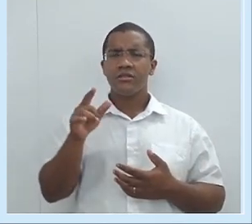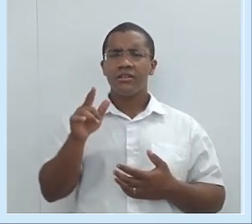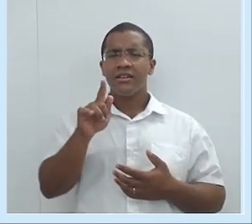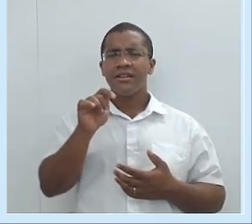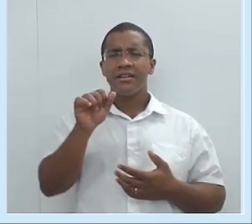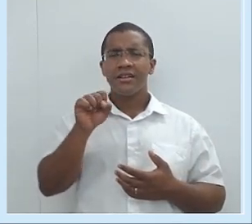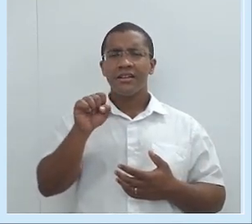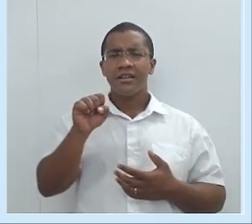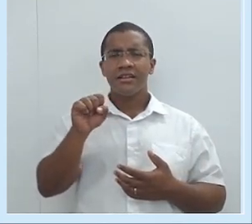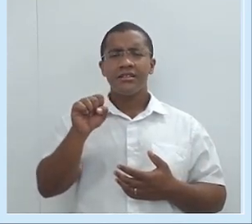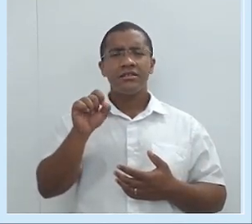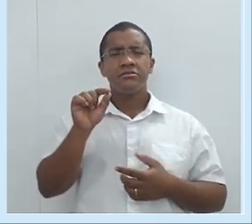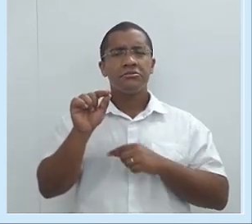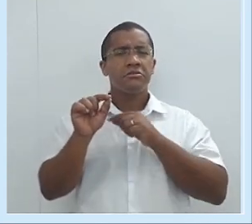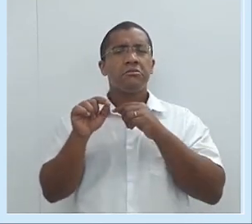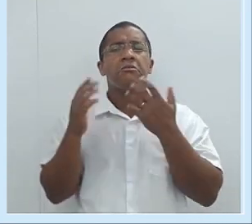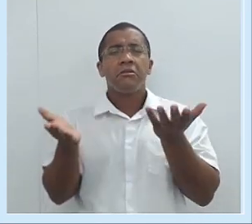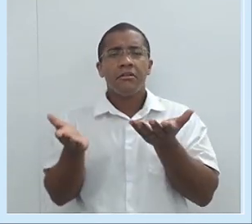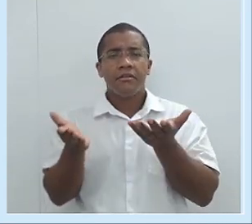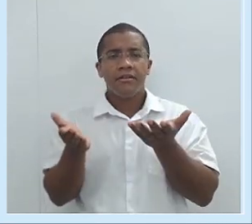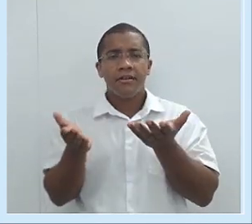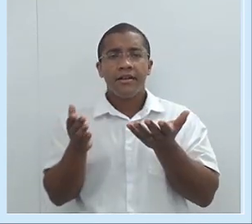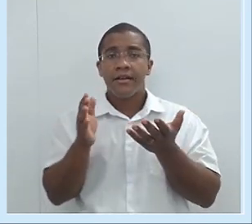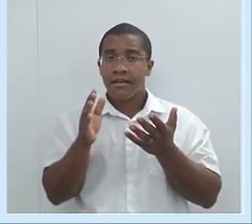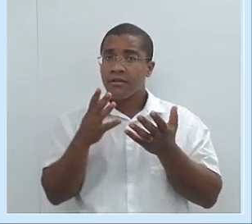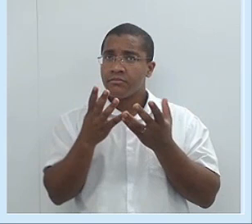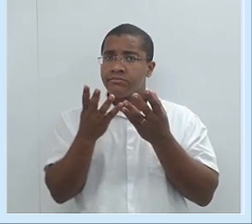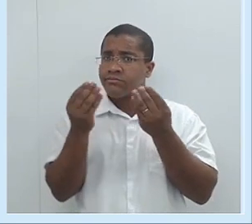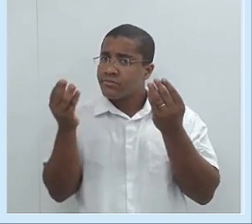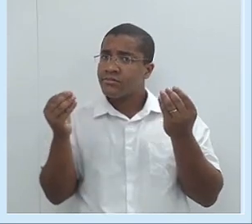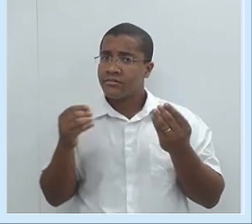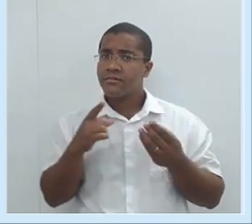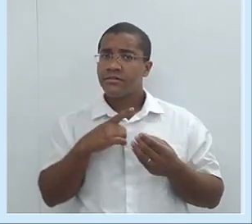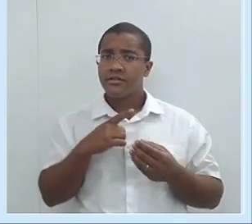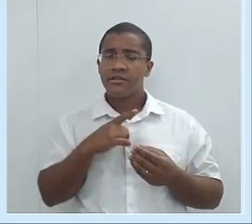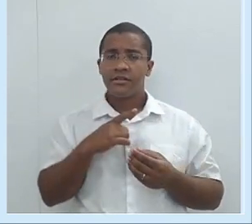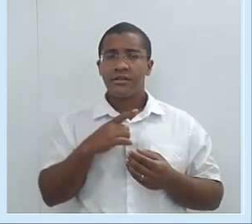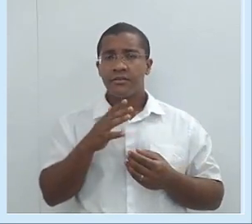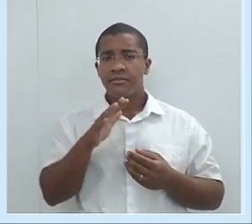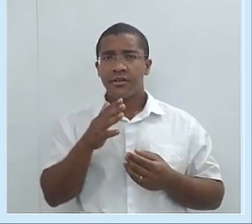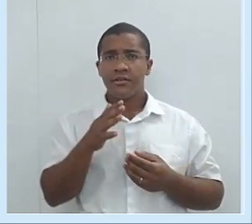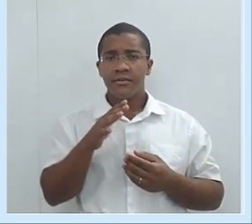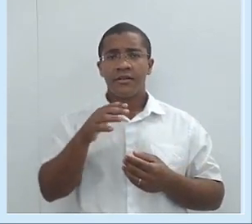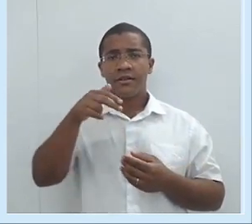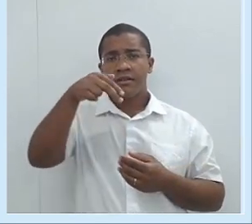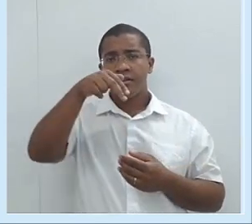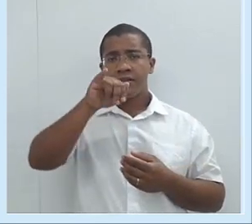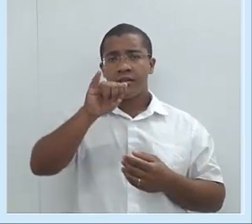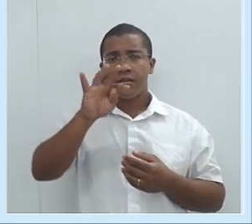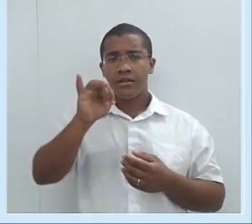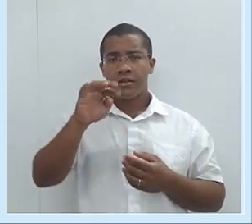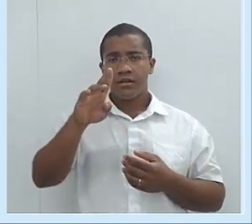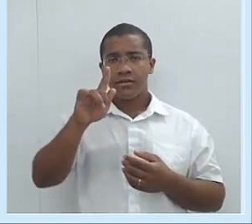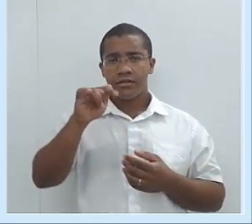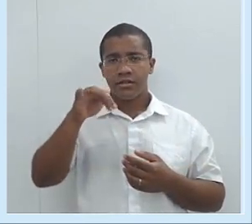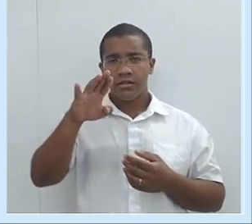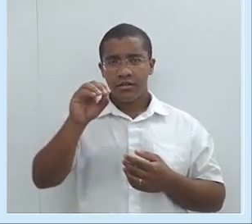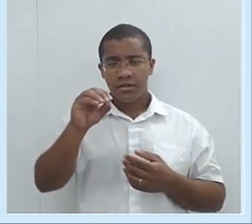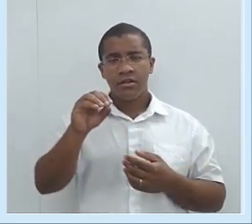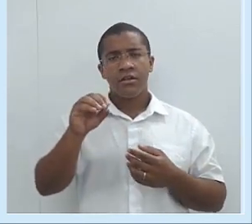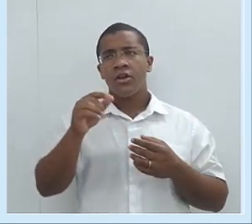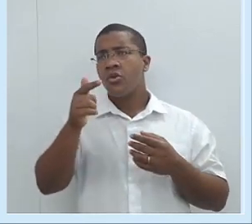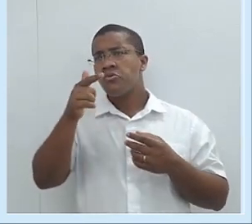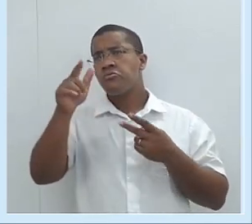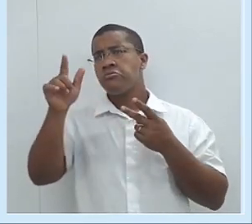que tipo de gases? A maioria dos gases, na realidade, da porcentagem vai ser de nitrogênio e outros gases que